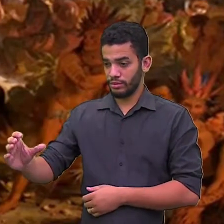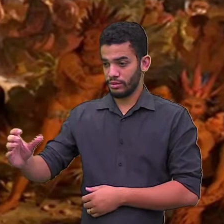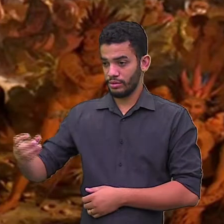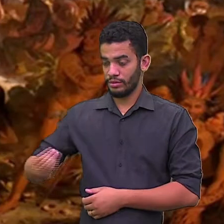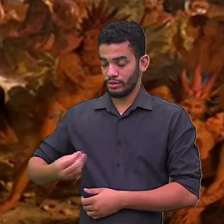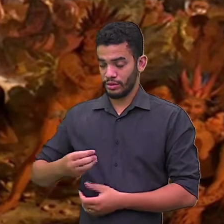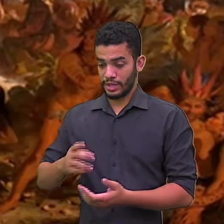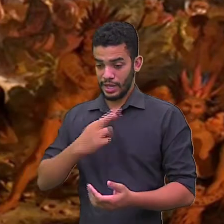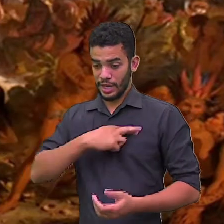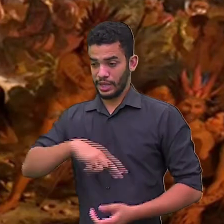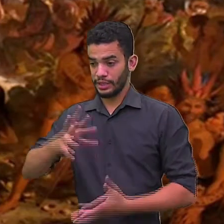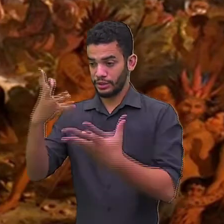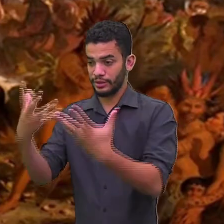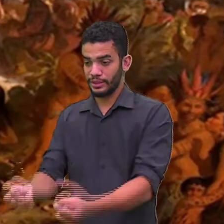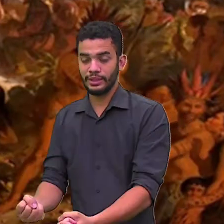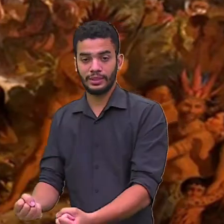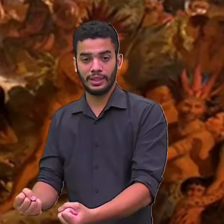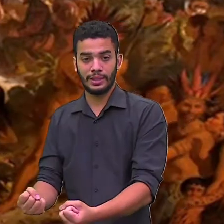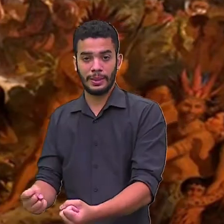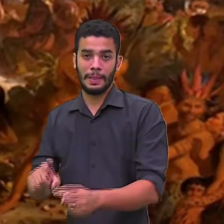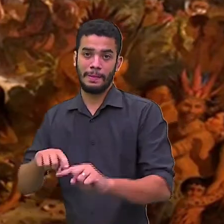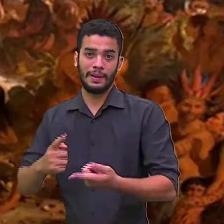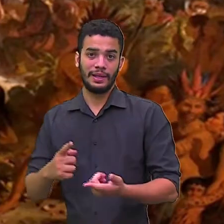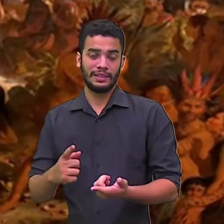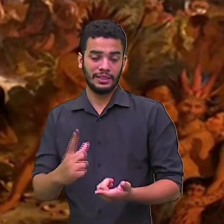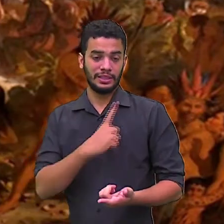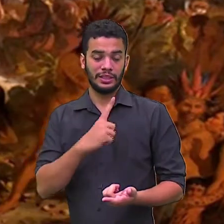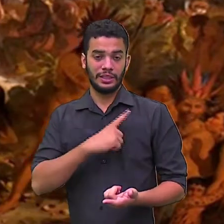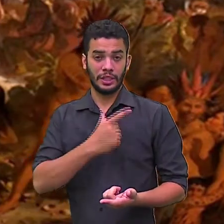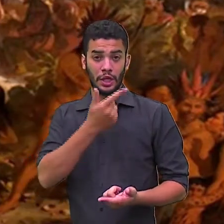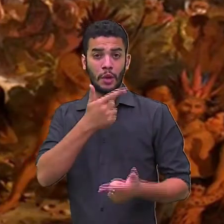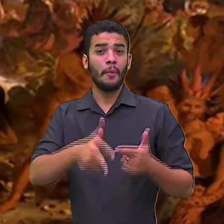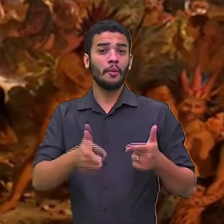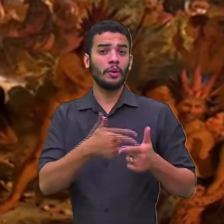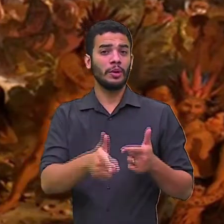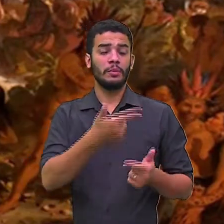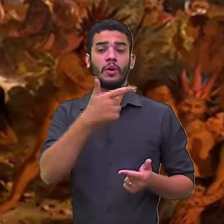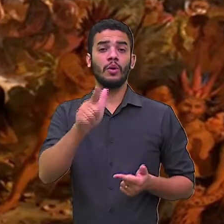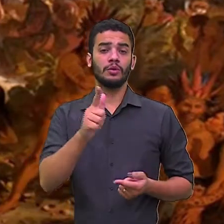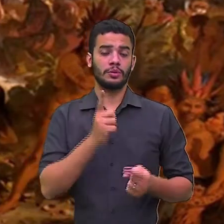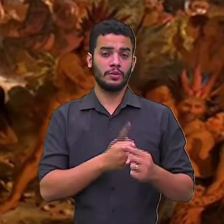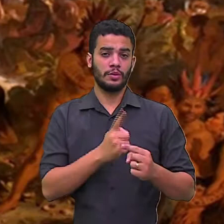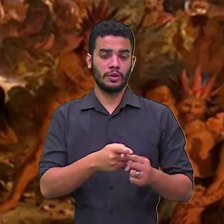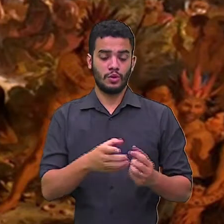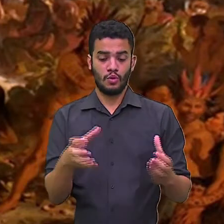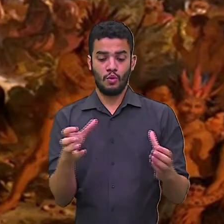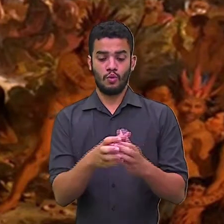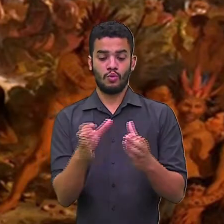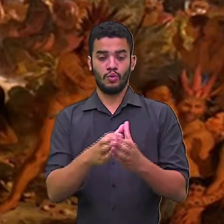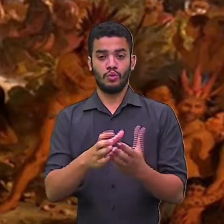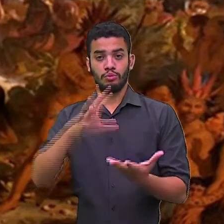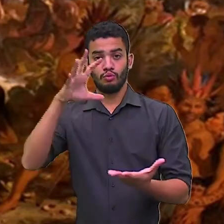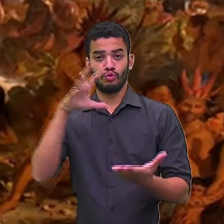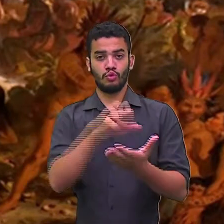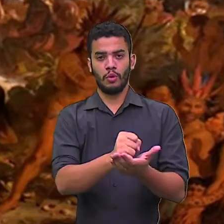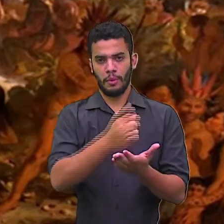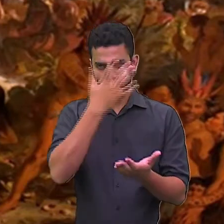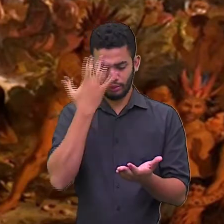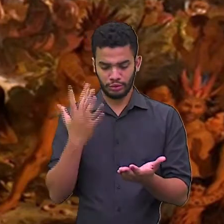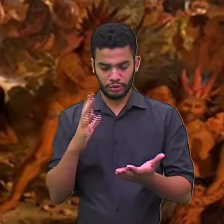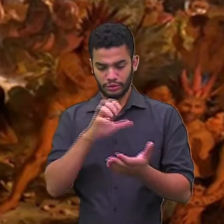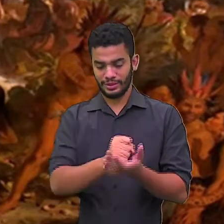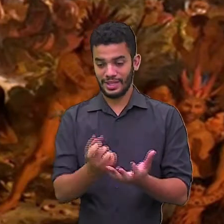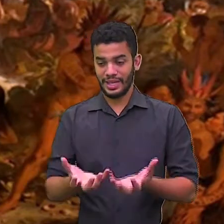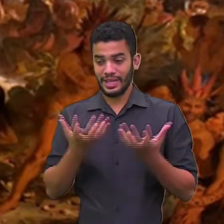queriam escravizar os indígenas irrestritamente, enquanto que os jesuítas criavam barreiras